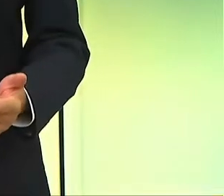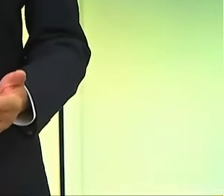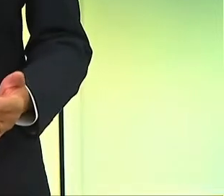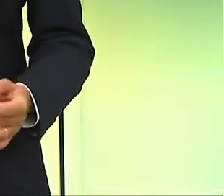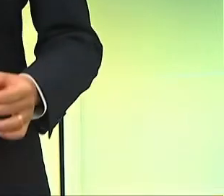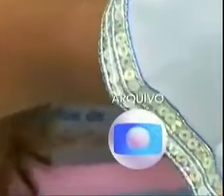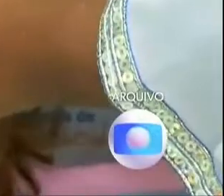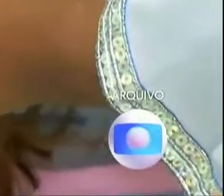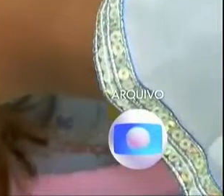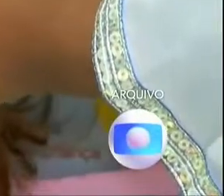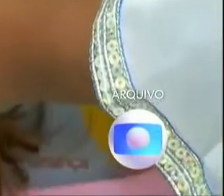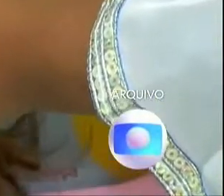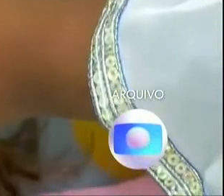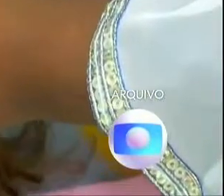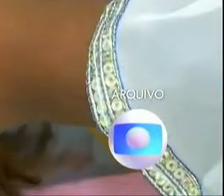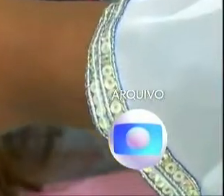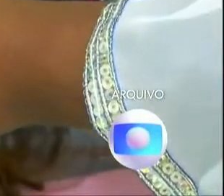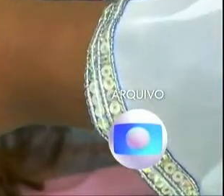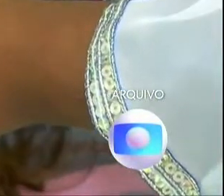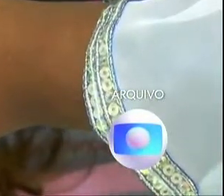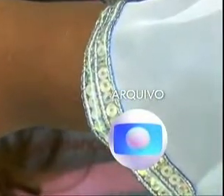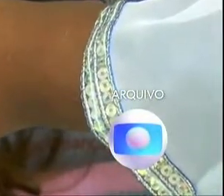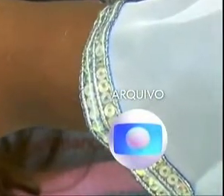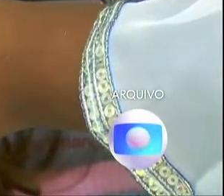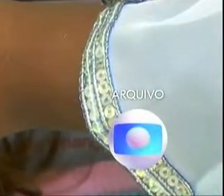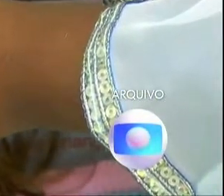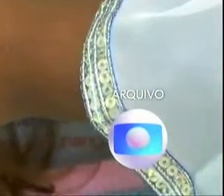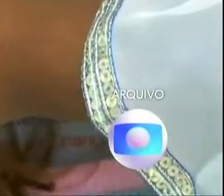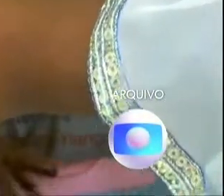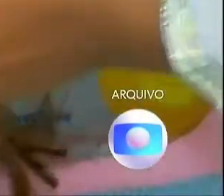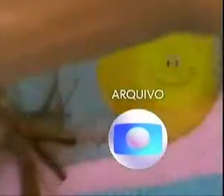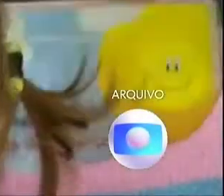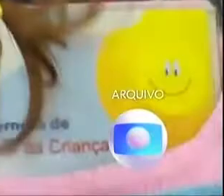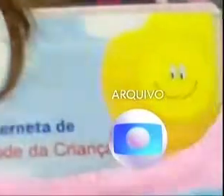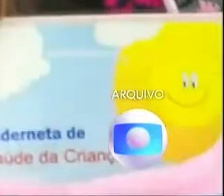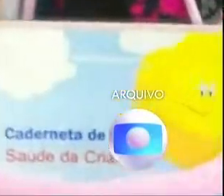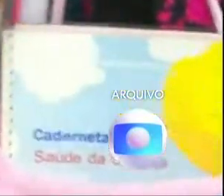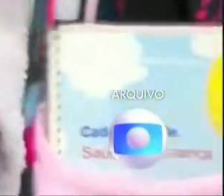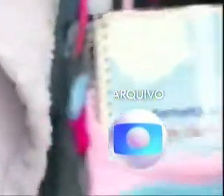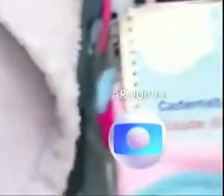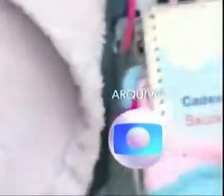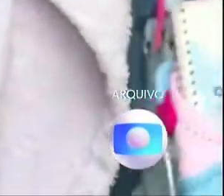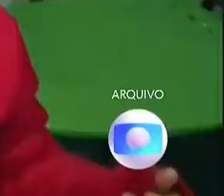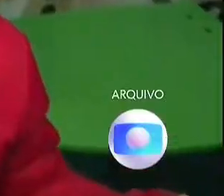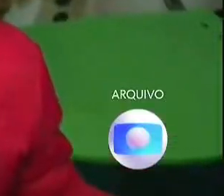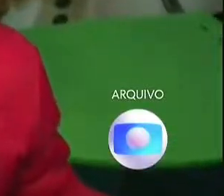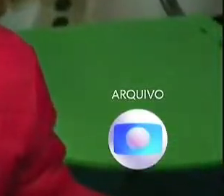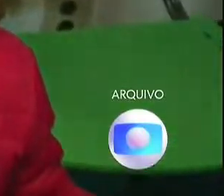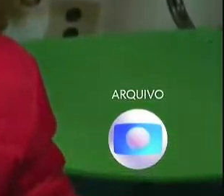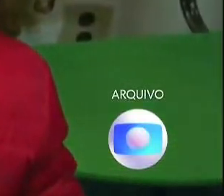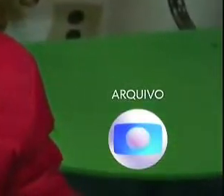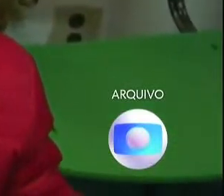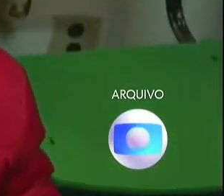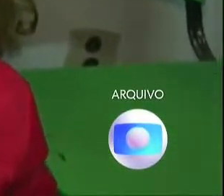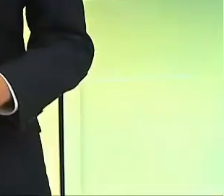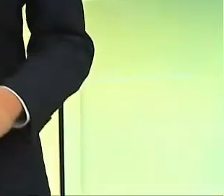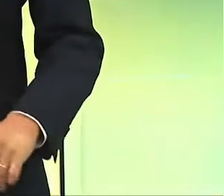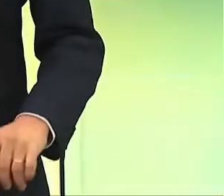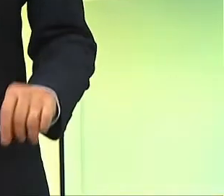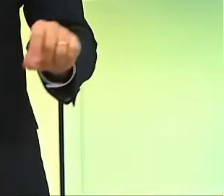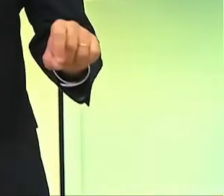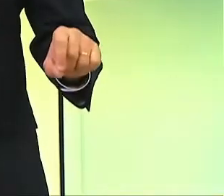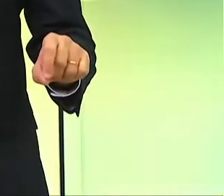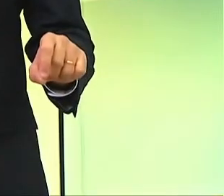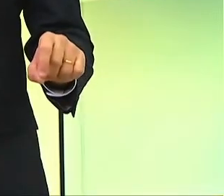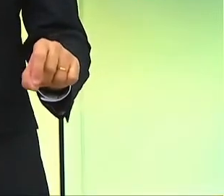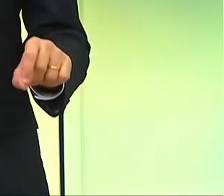paralisia infantil avança, mas ainda está muito longe do esperado. Só 22% das crianças tomaram a vacina até agora.